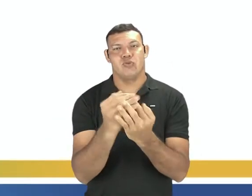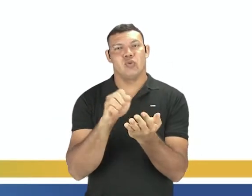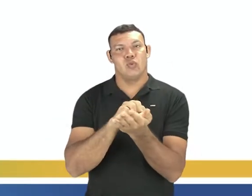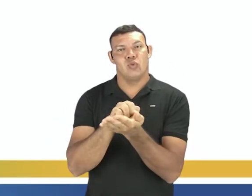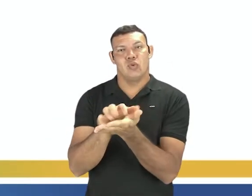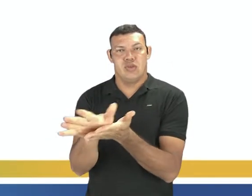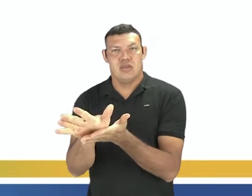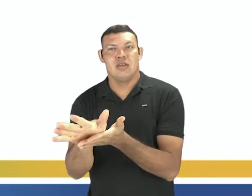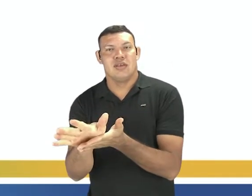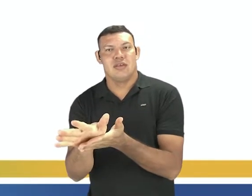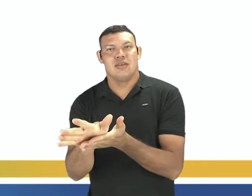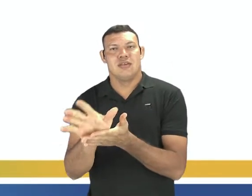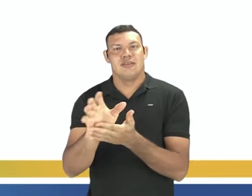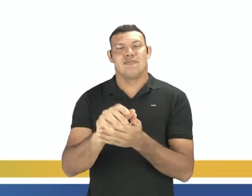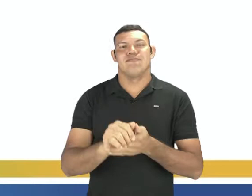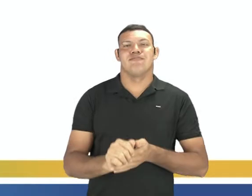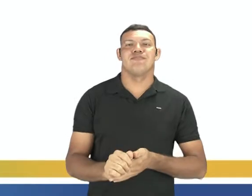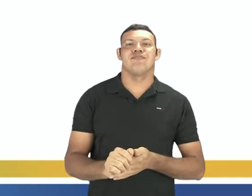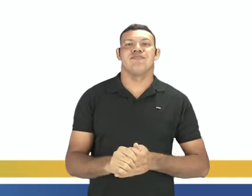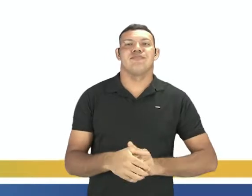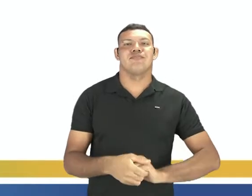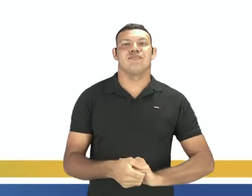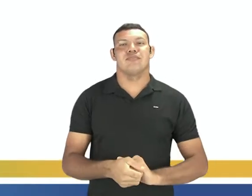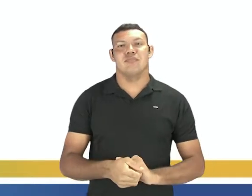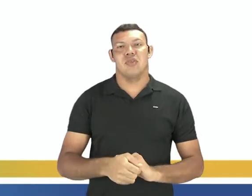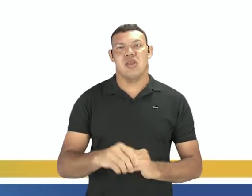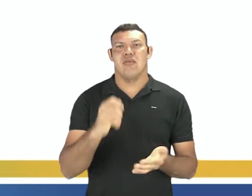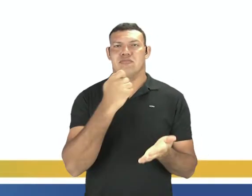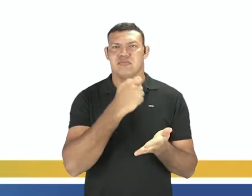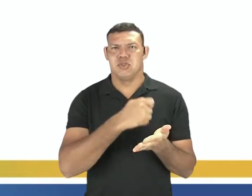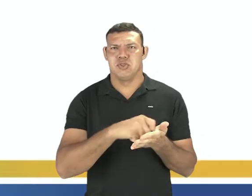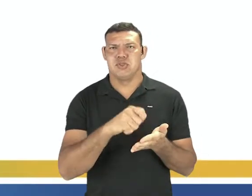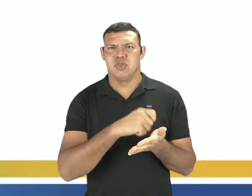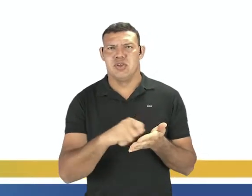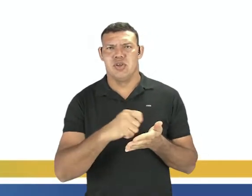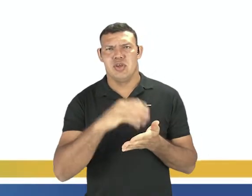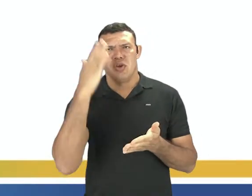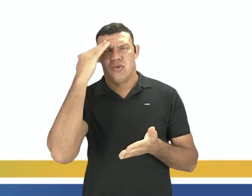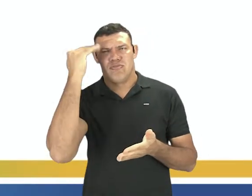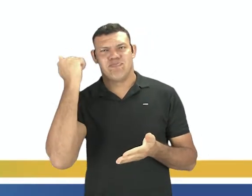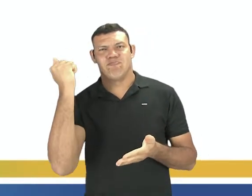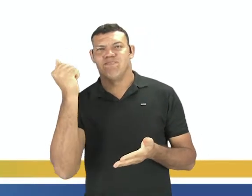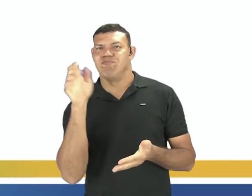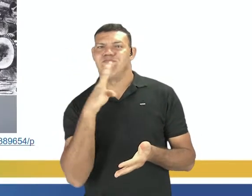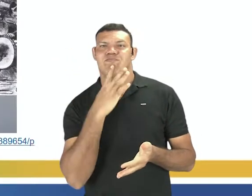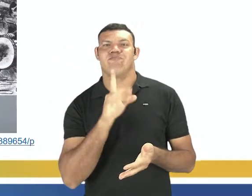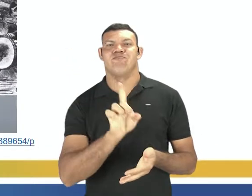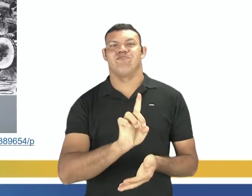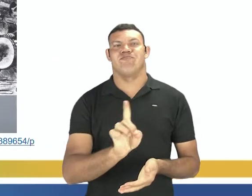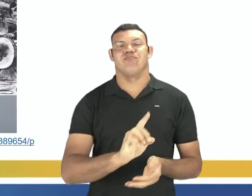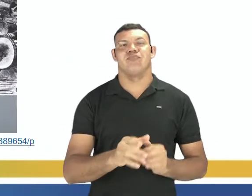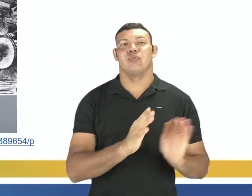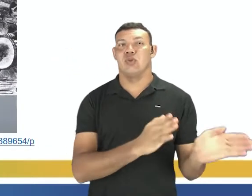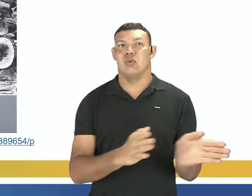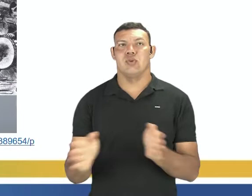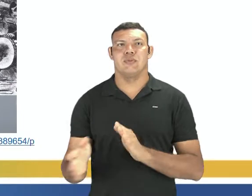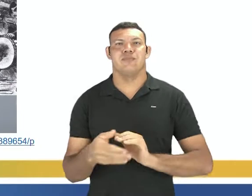autor desconhecido, né? E ela representa, então, aí esse processo.